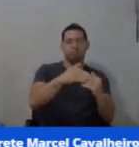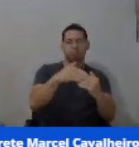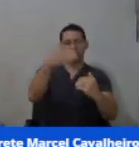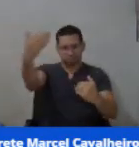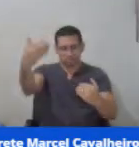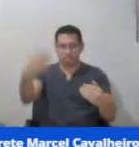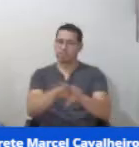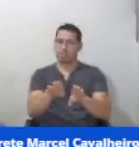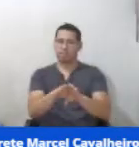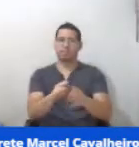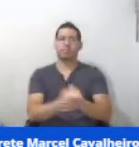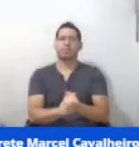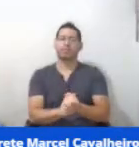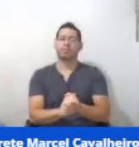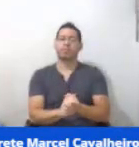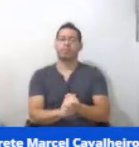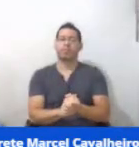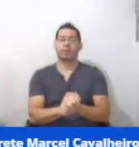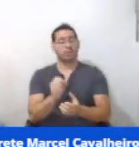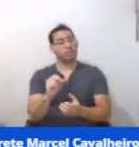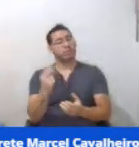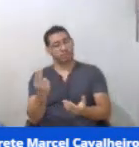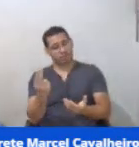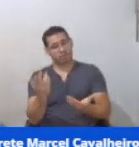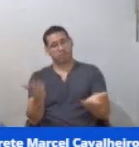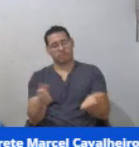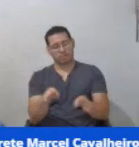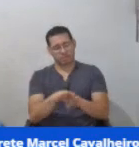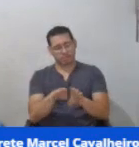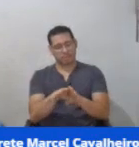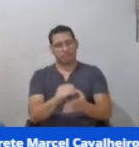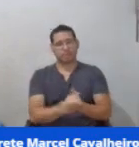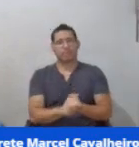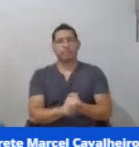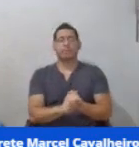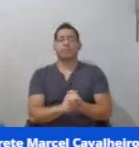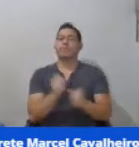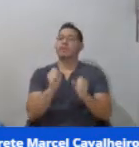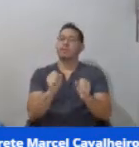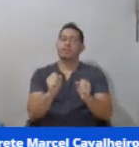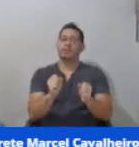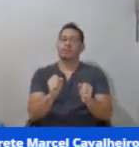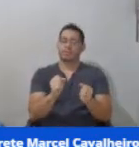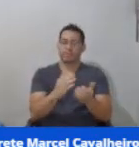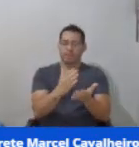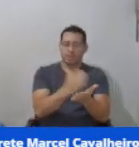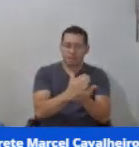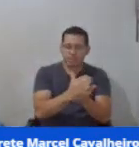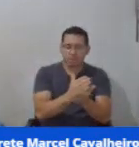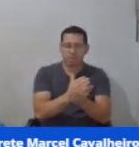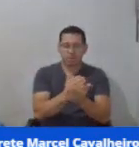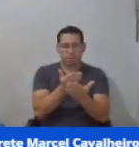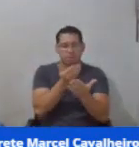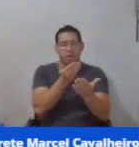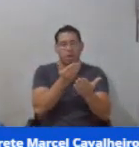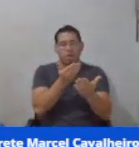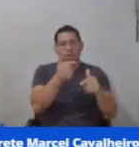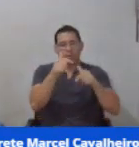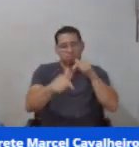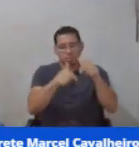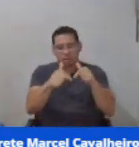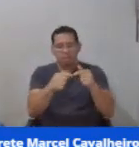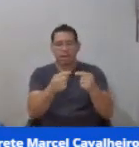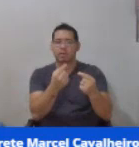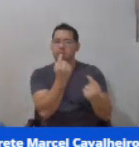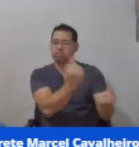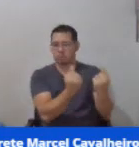Ou seja, é bem possível que, à medida que desenvolvo um bom trabalho com uma dada